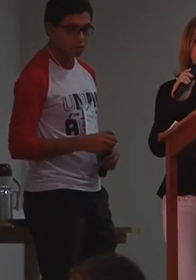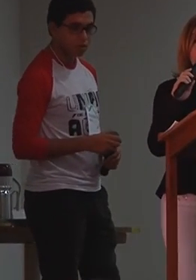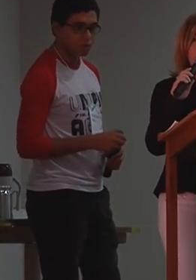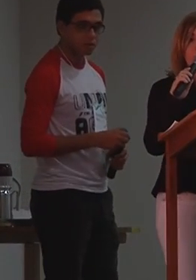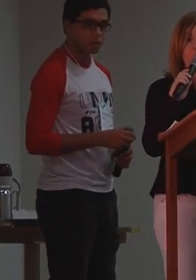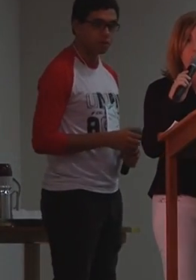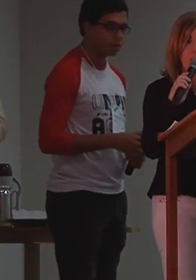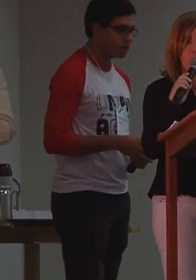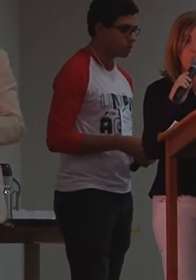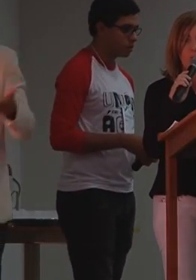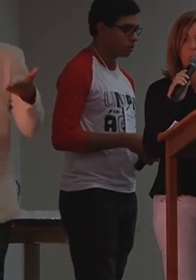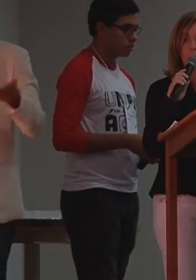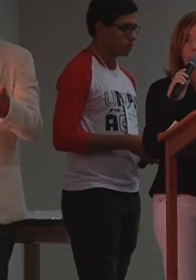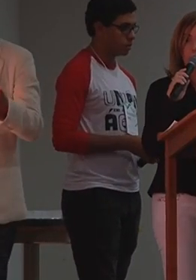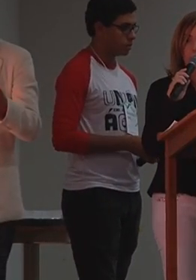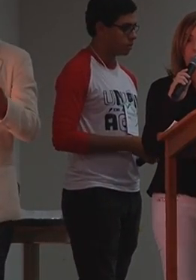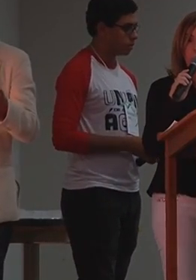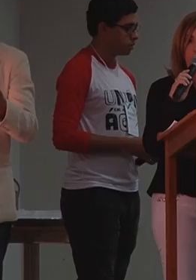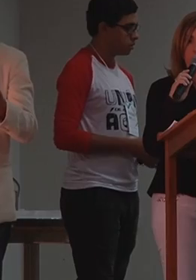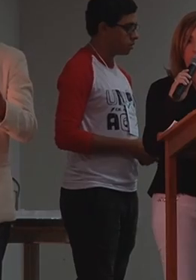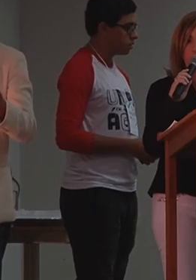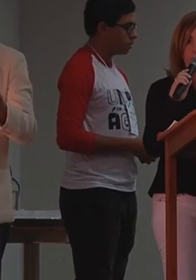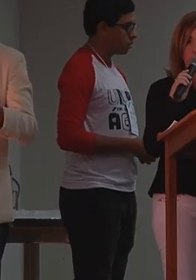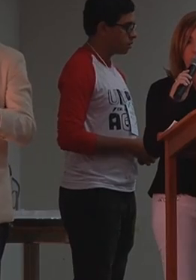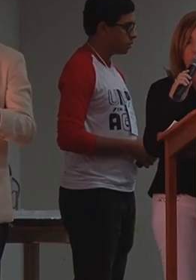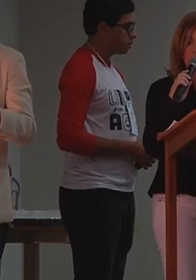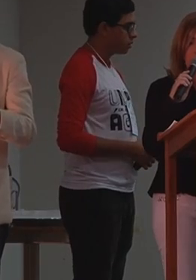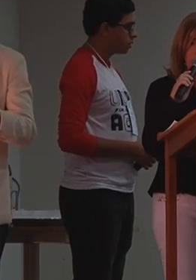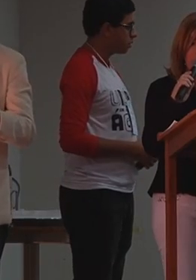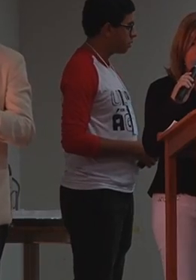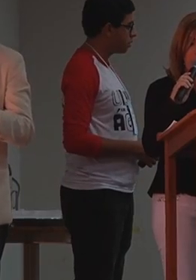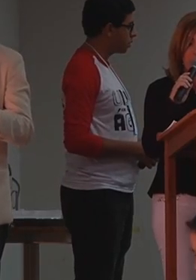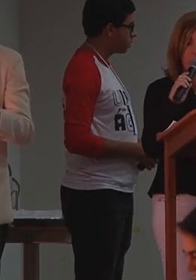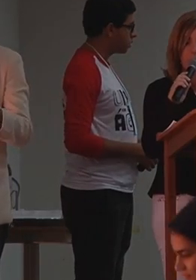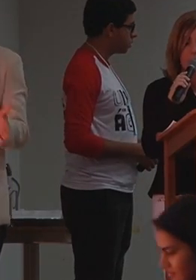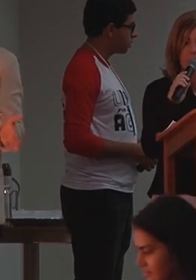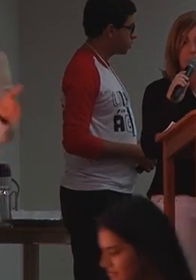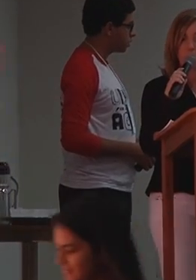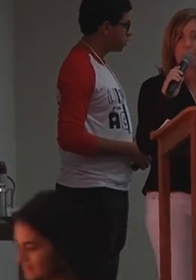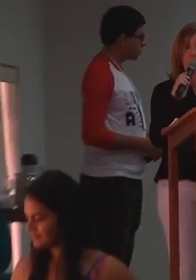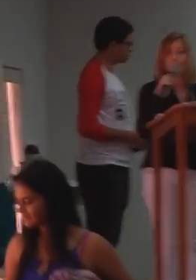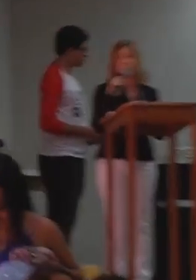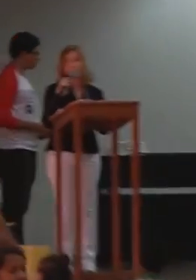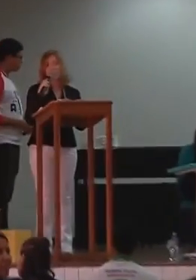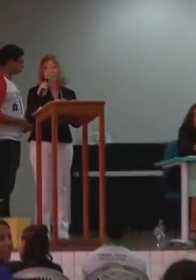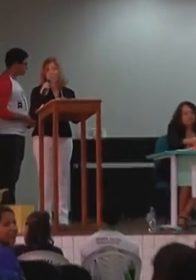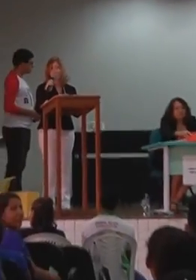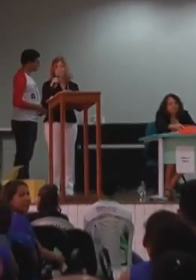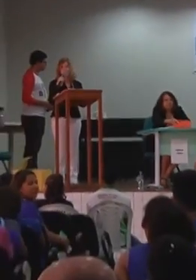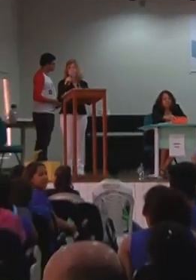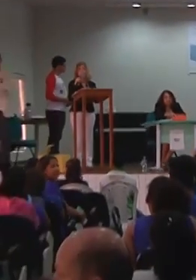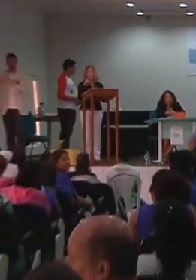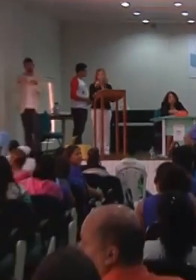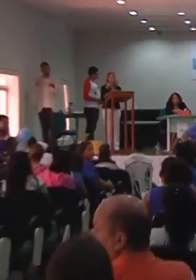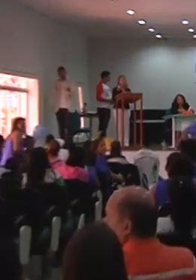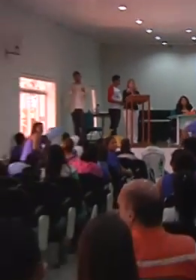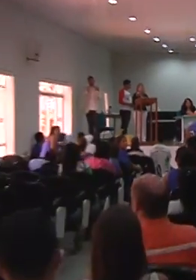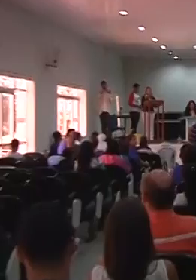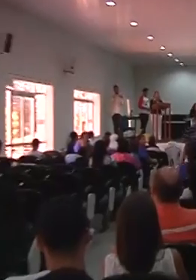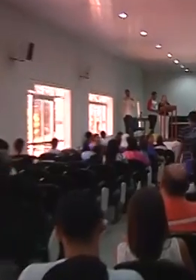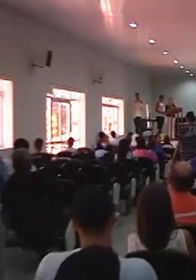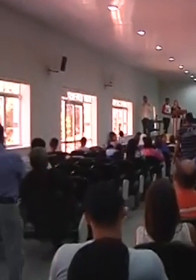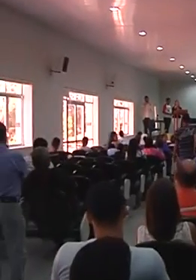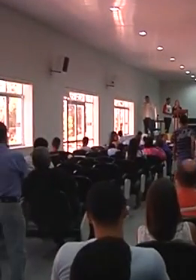Nós vamos dar um intervalo de 5 minutos para o próximo bloco, que são as considerações finais, e gostaria de pedir que o público